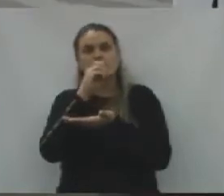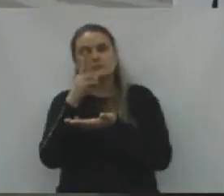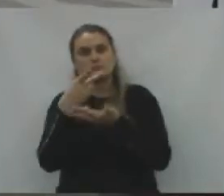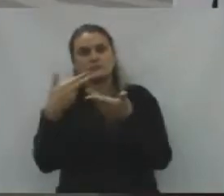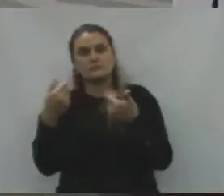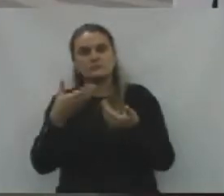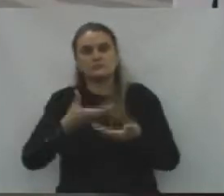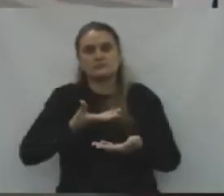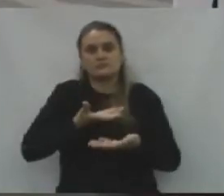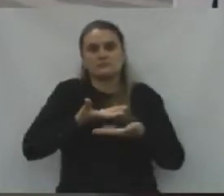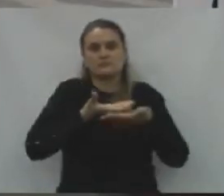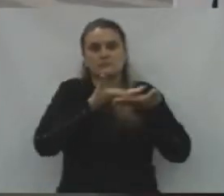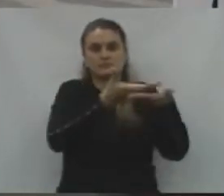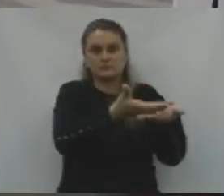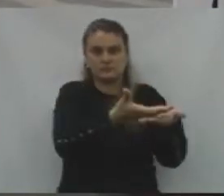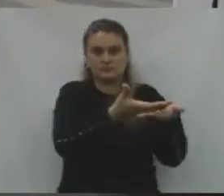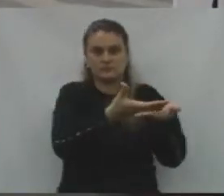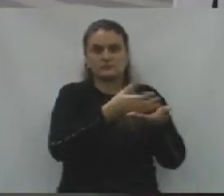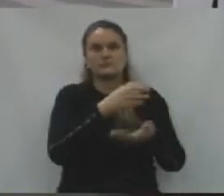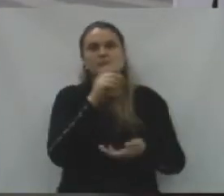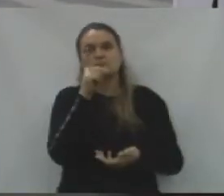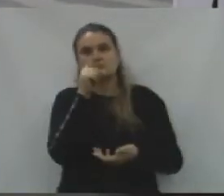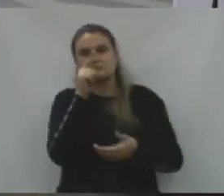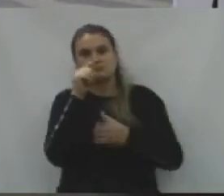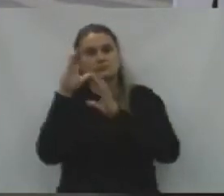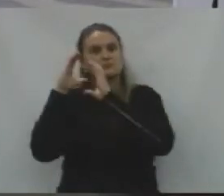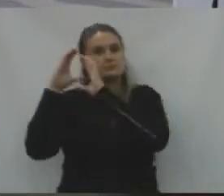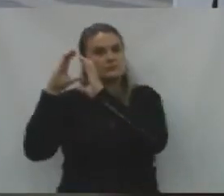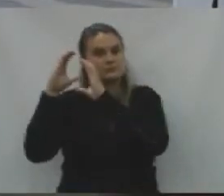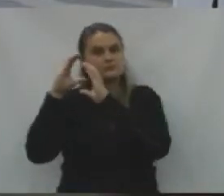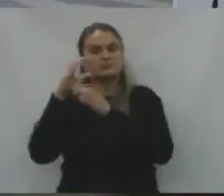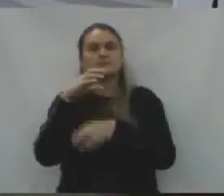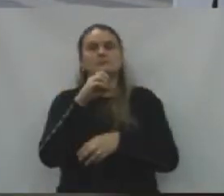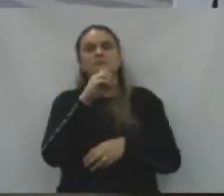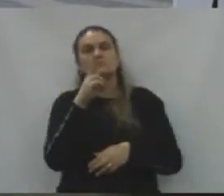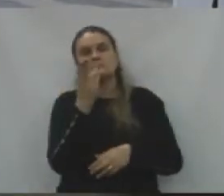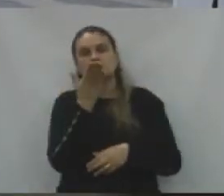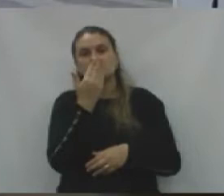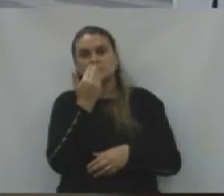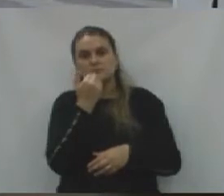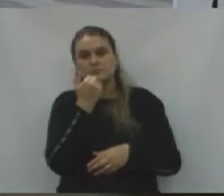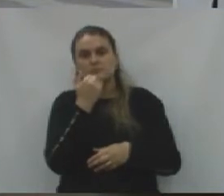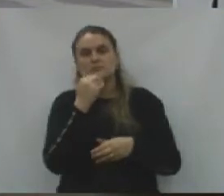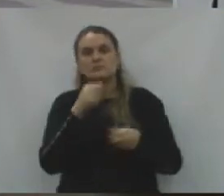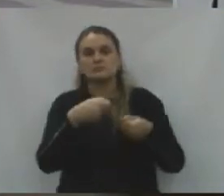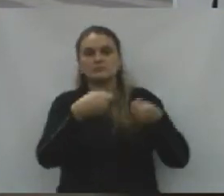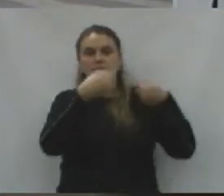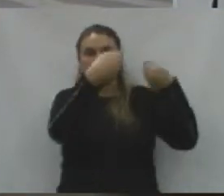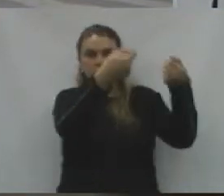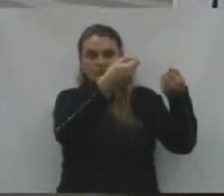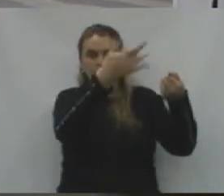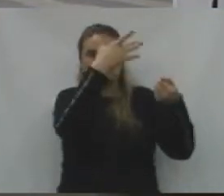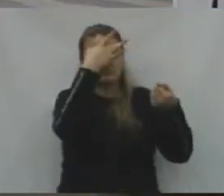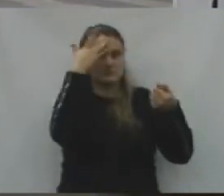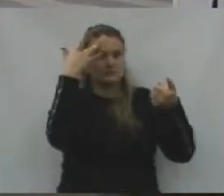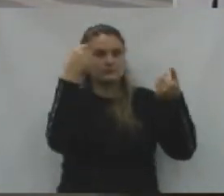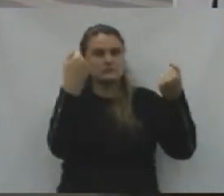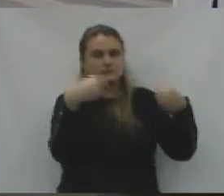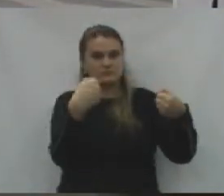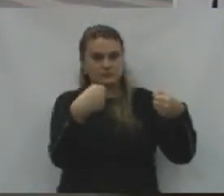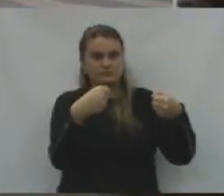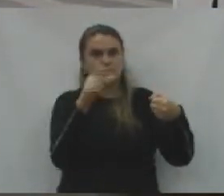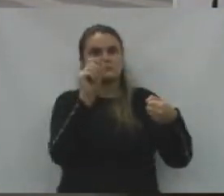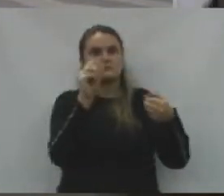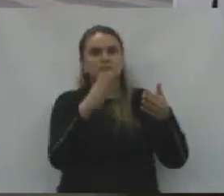contam com essa característica de arrecadação de água de coco, arrecadação de alimentos, que são destinados às instituições que assim